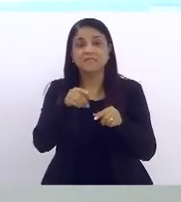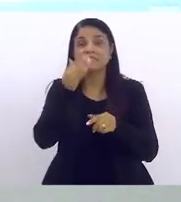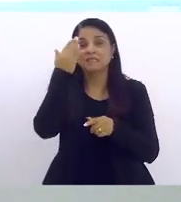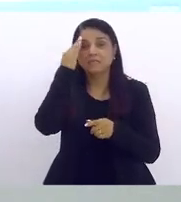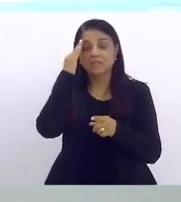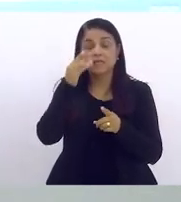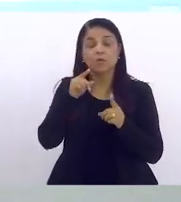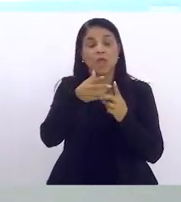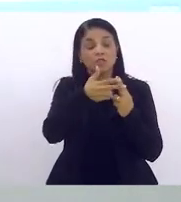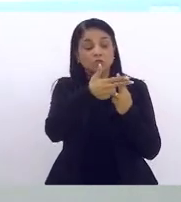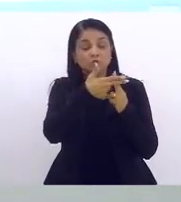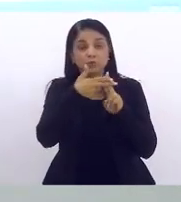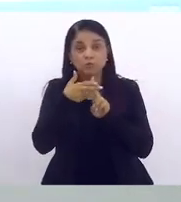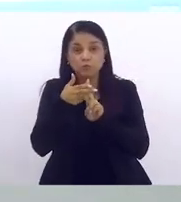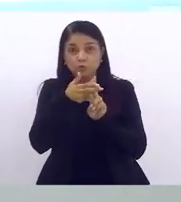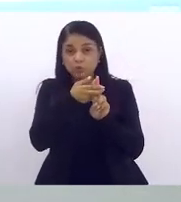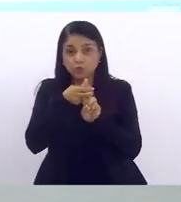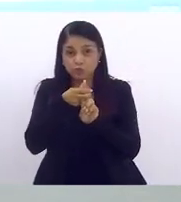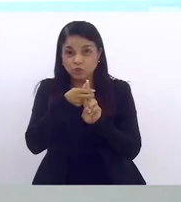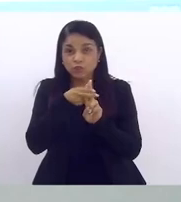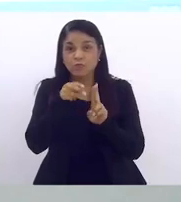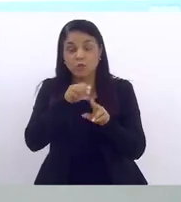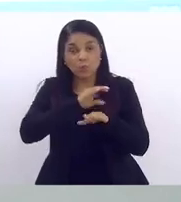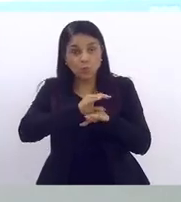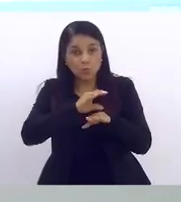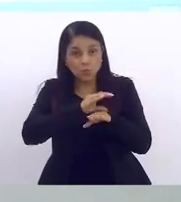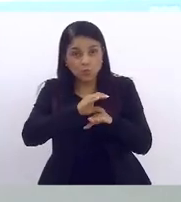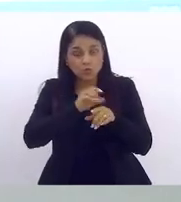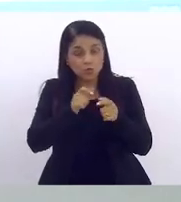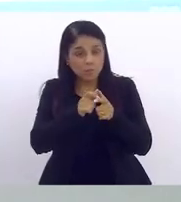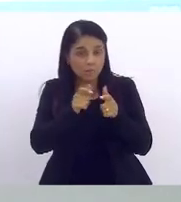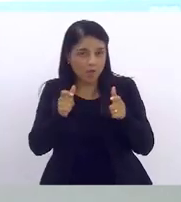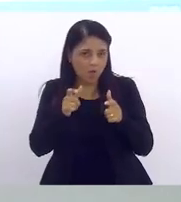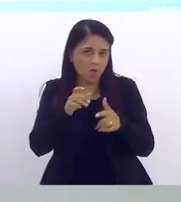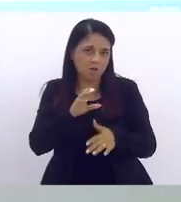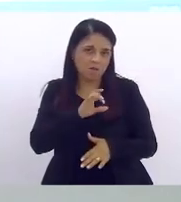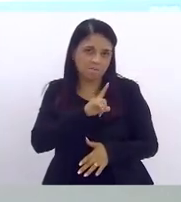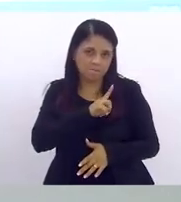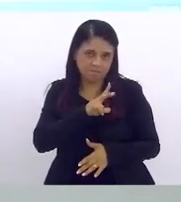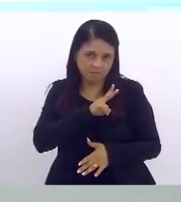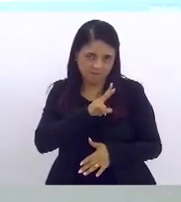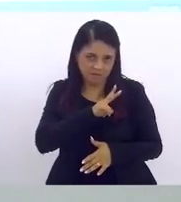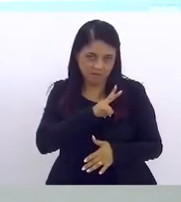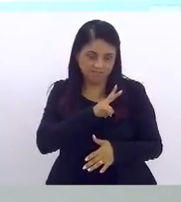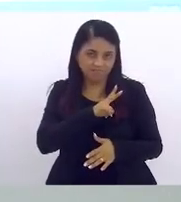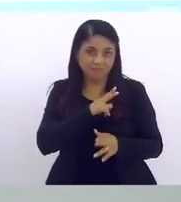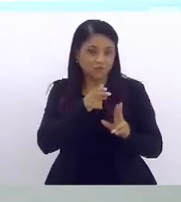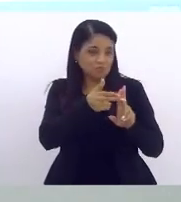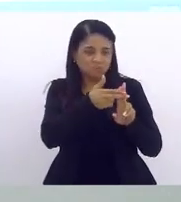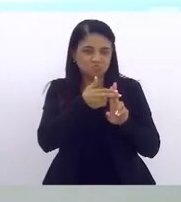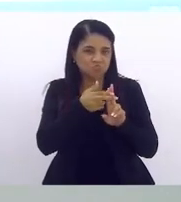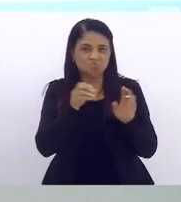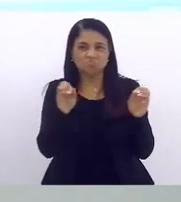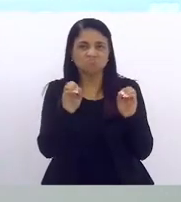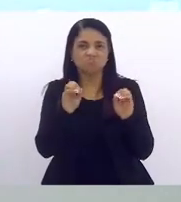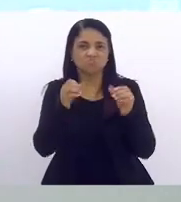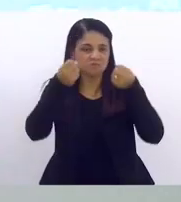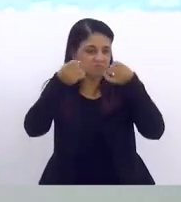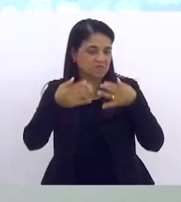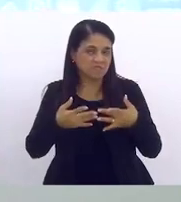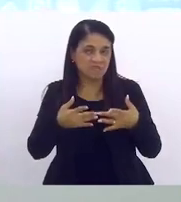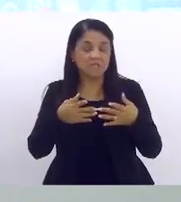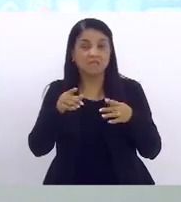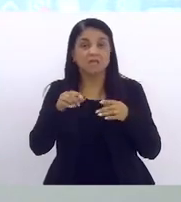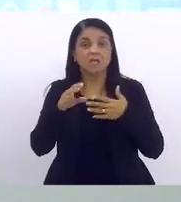é ir para o SUS. E a maioria dos cursos não fala dos cursos privados, não falam nem do SUS. Né, daqui a gente tem na